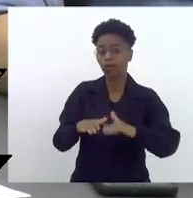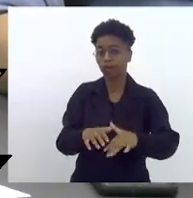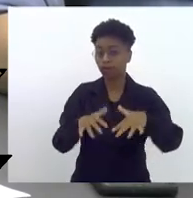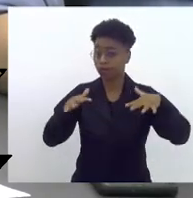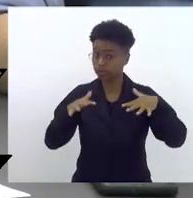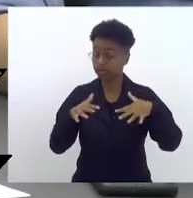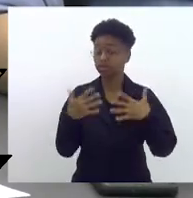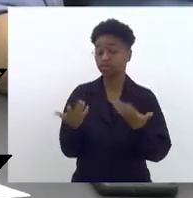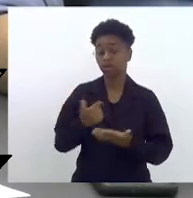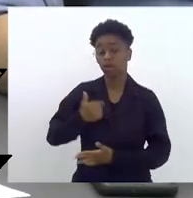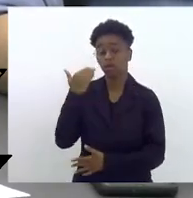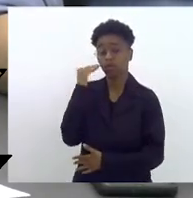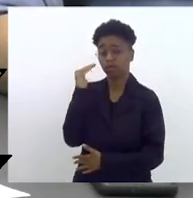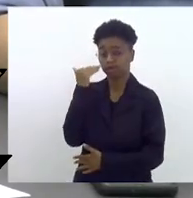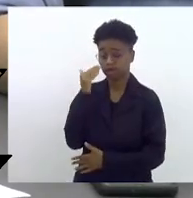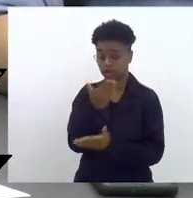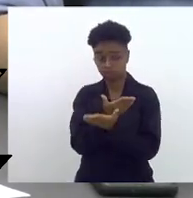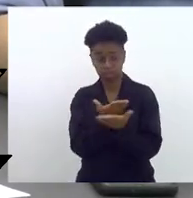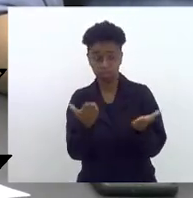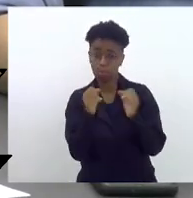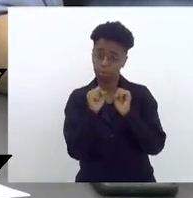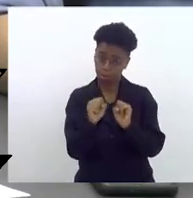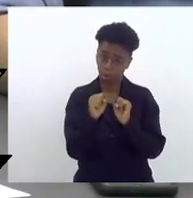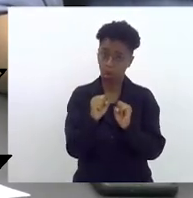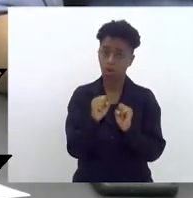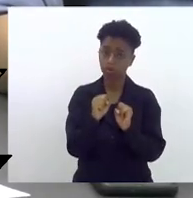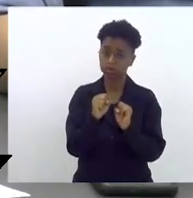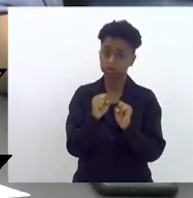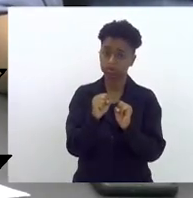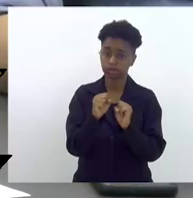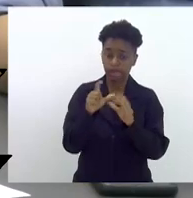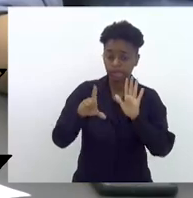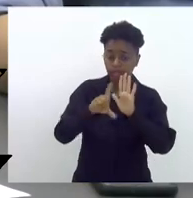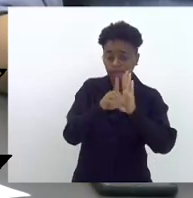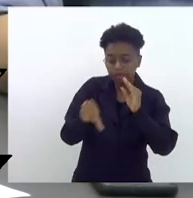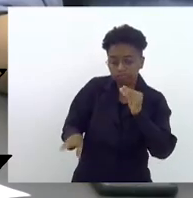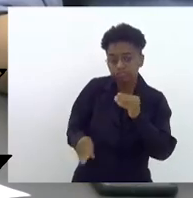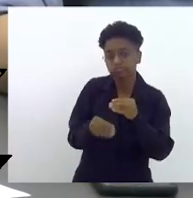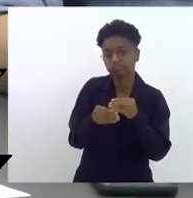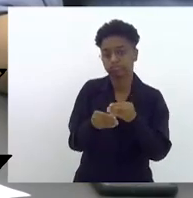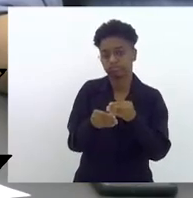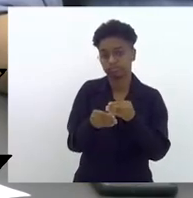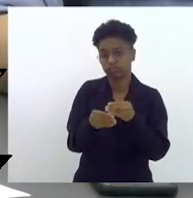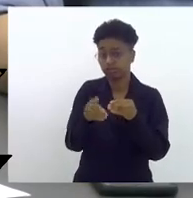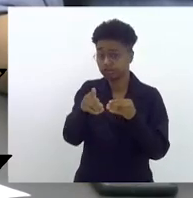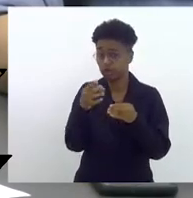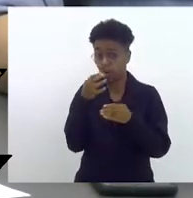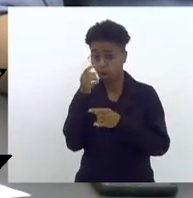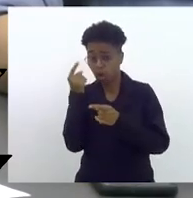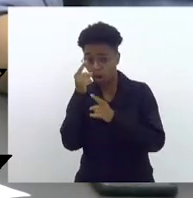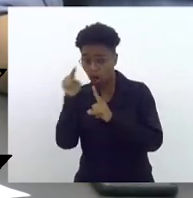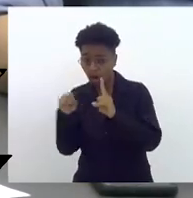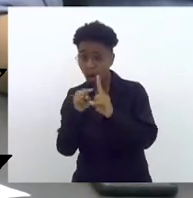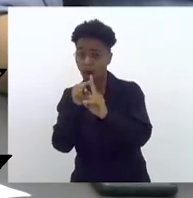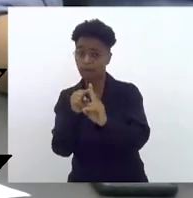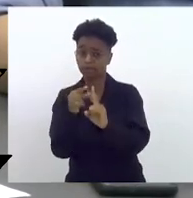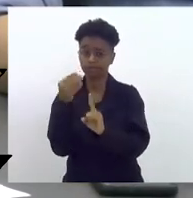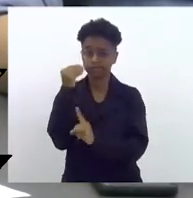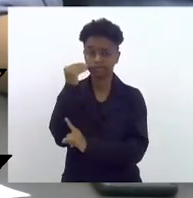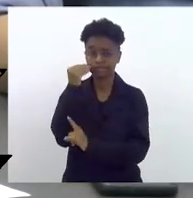eu entendo que vossa excelência poderia incluir nessa lei o que vossa excelência pretende de